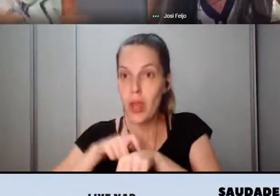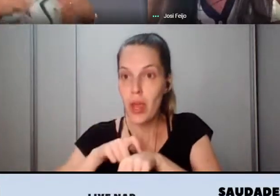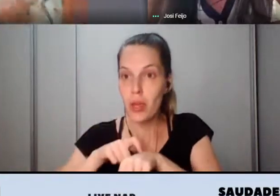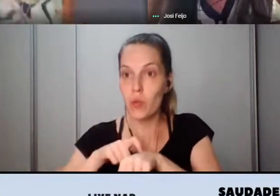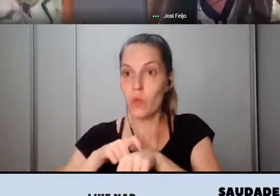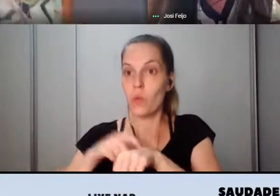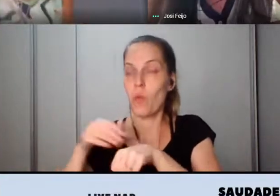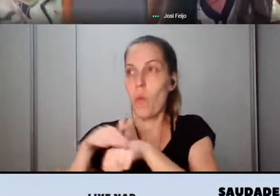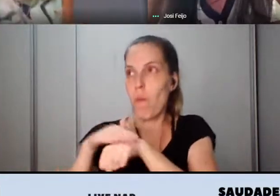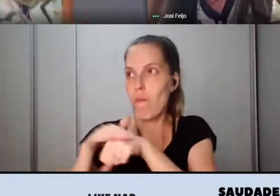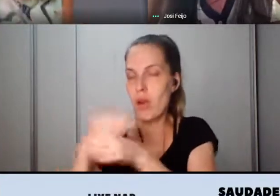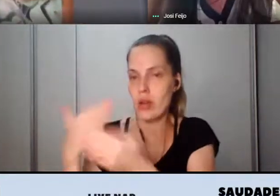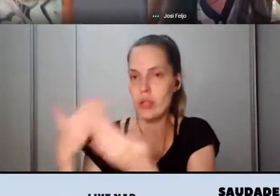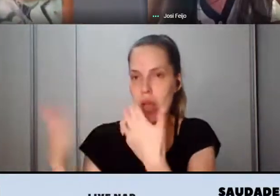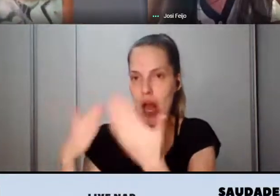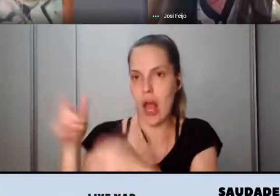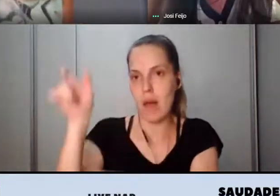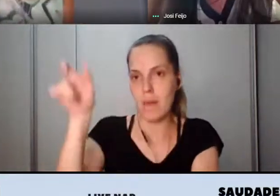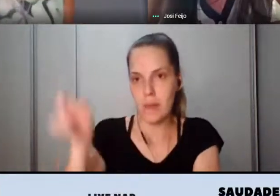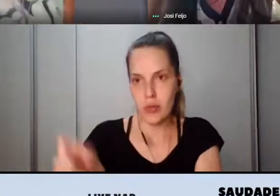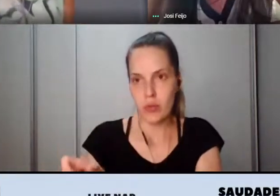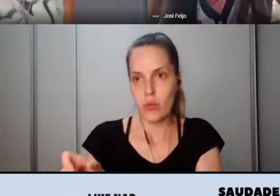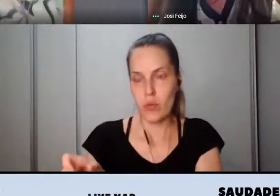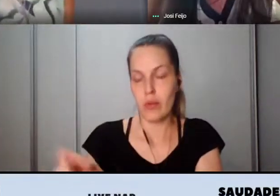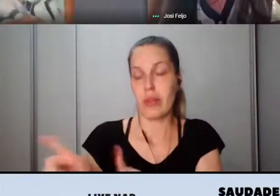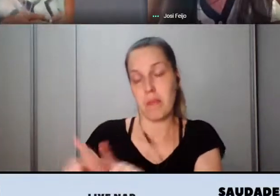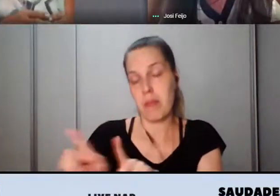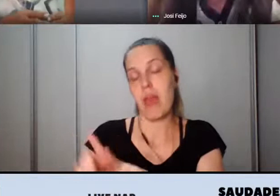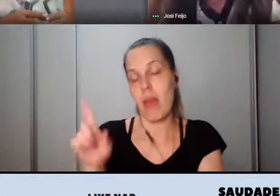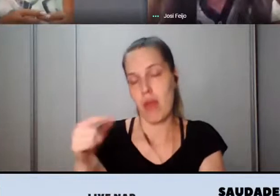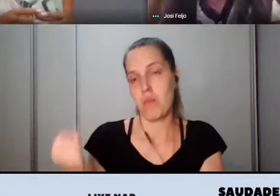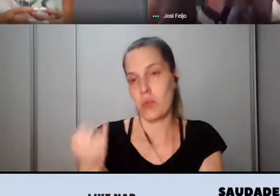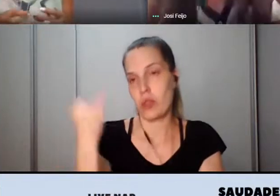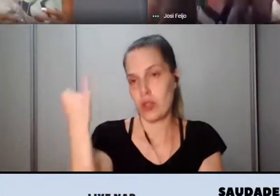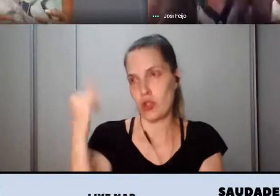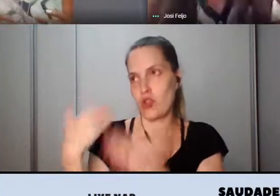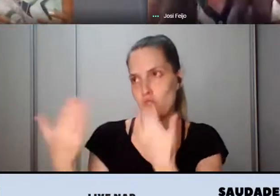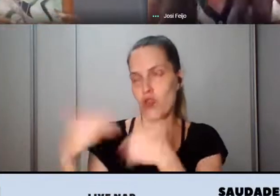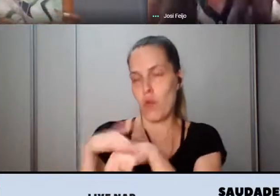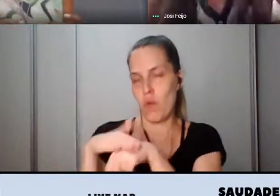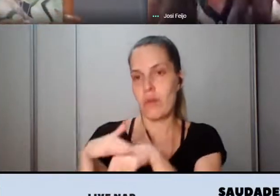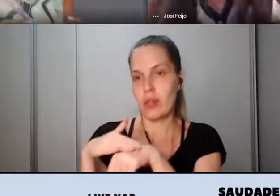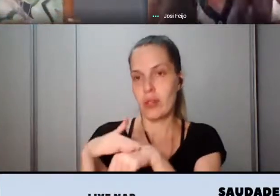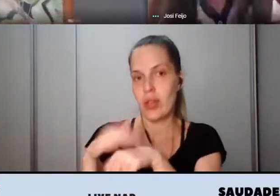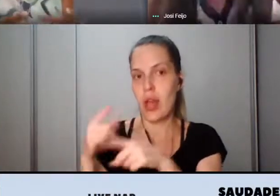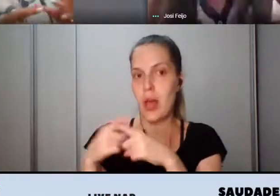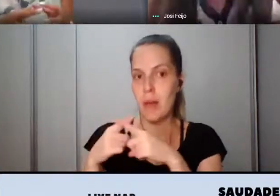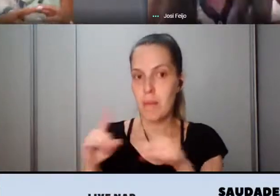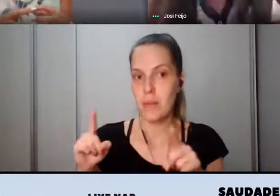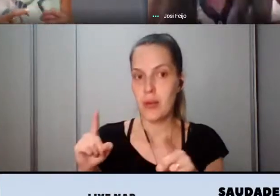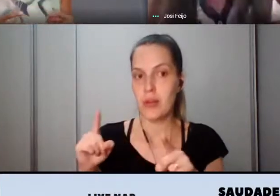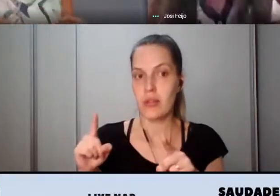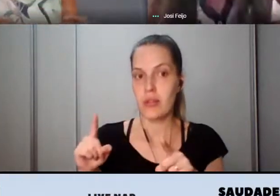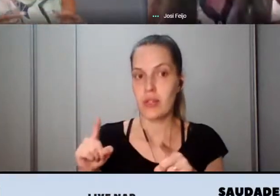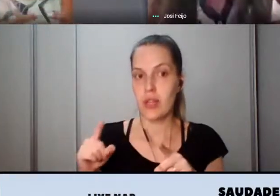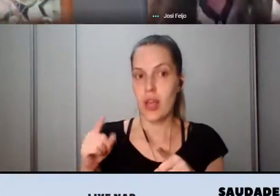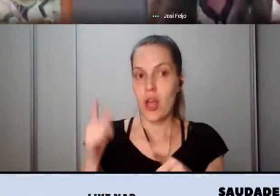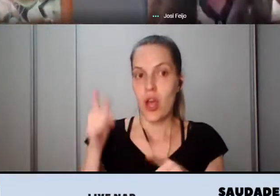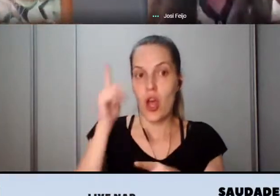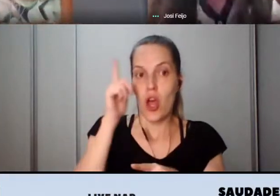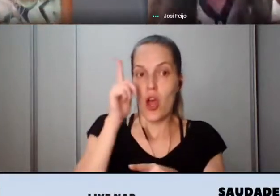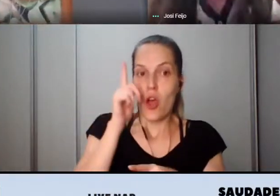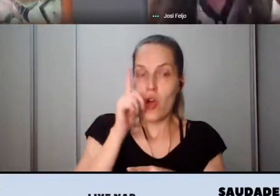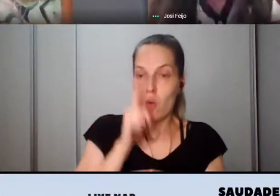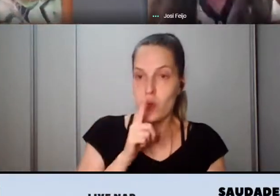aquela pessoa, também é importante, né? Mas poder de alguma maneira dar um contorno para